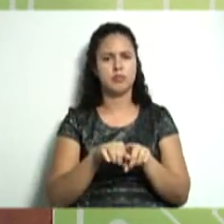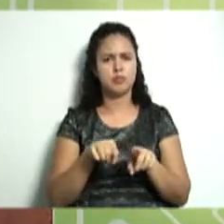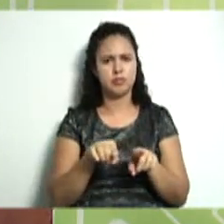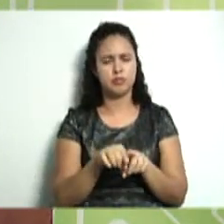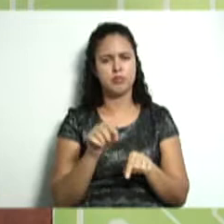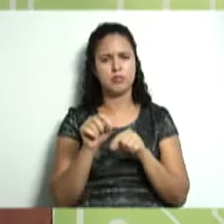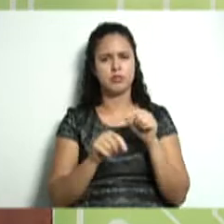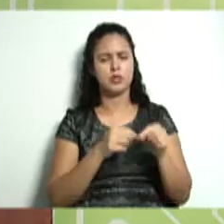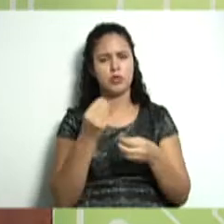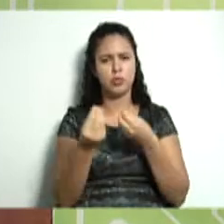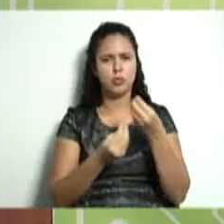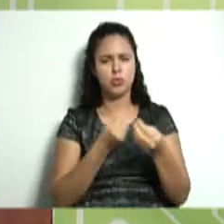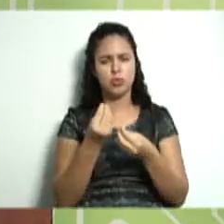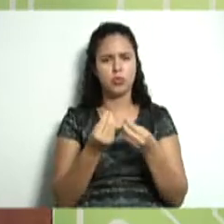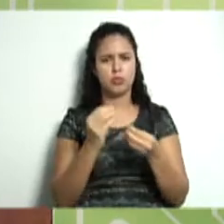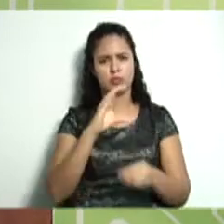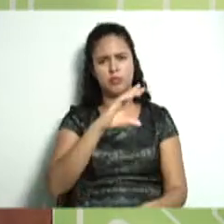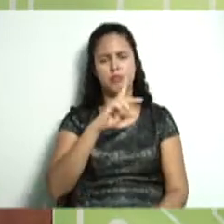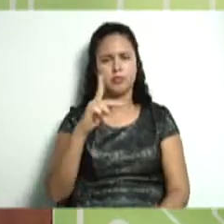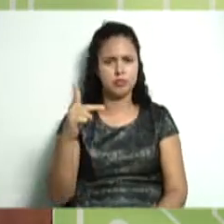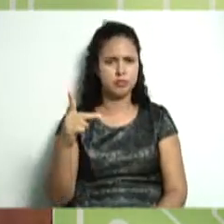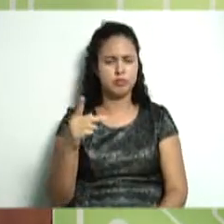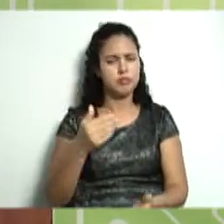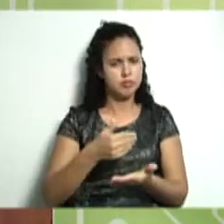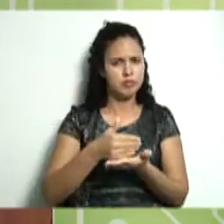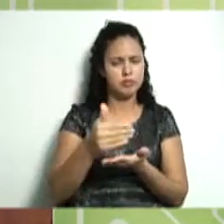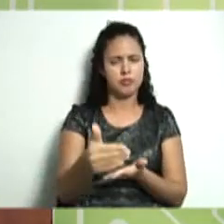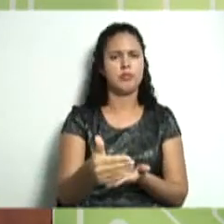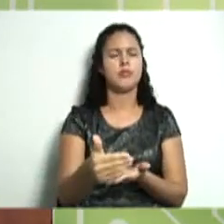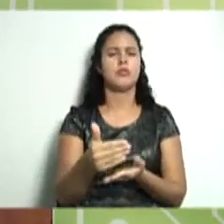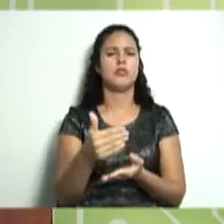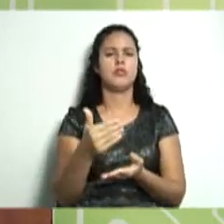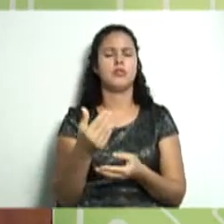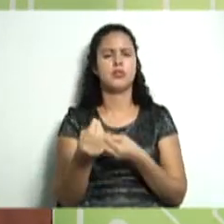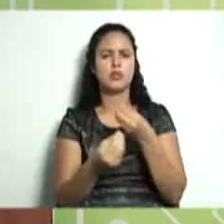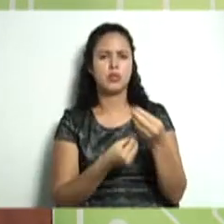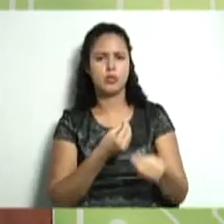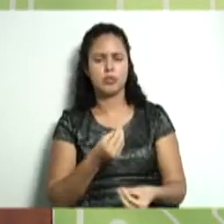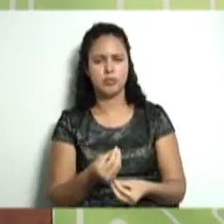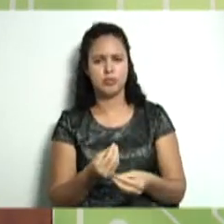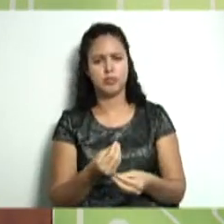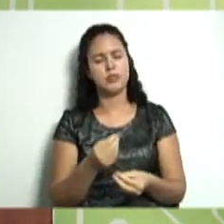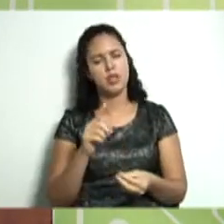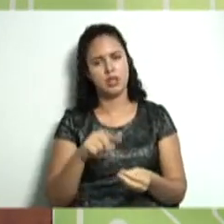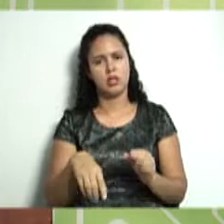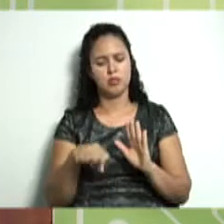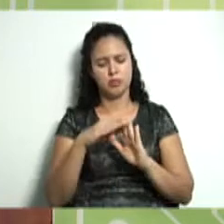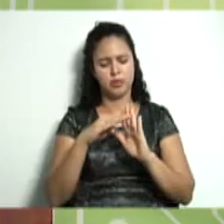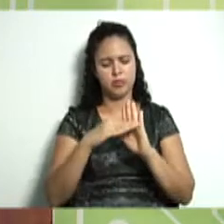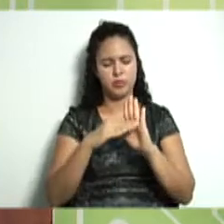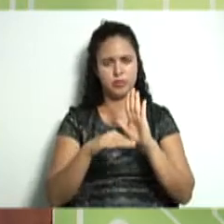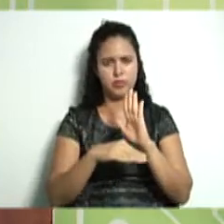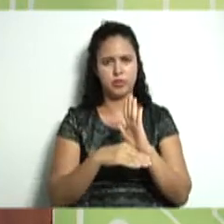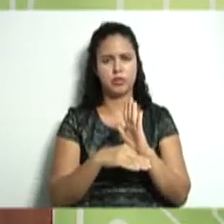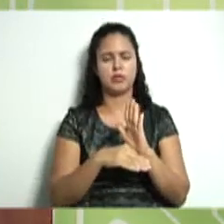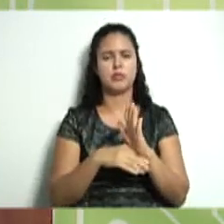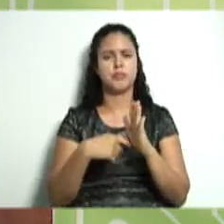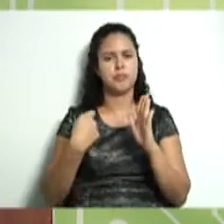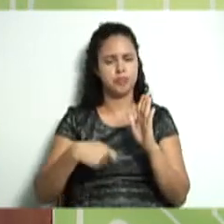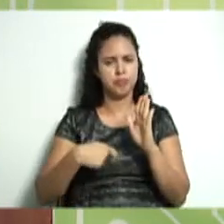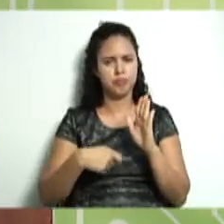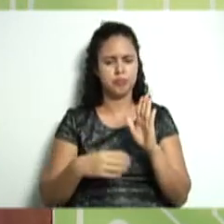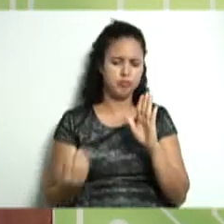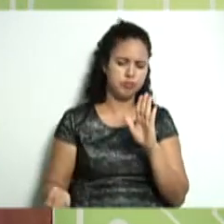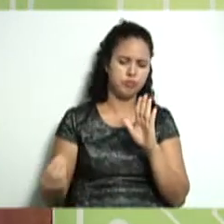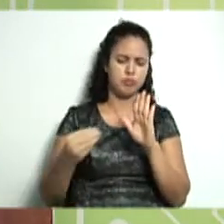que como a cooperativa vai funcionar, qual o procedimento? Os procedimentos de uma cooperativa devem